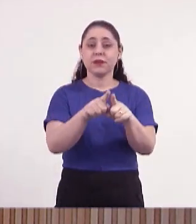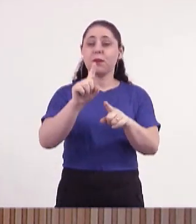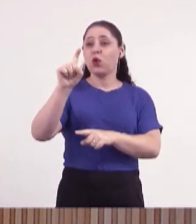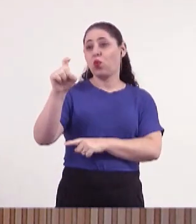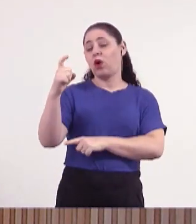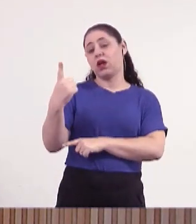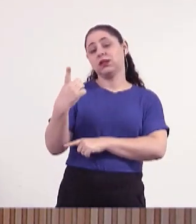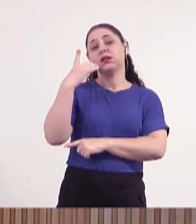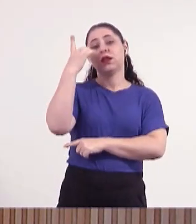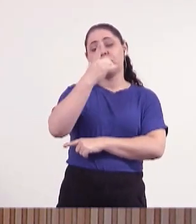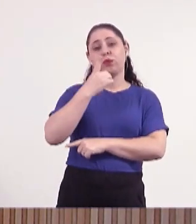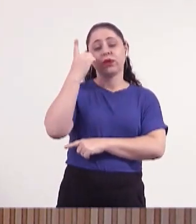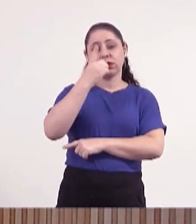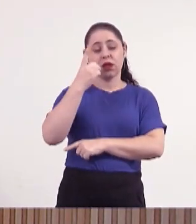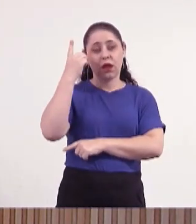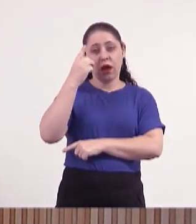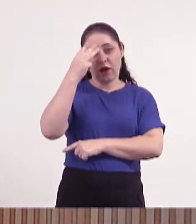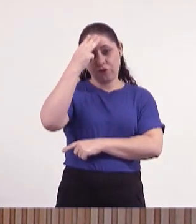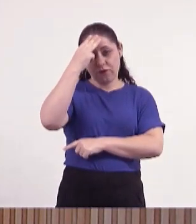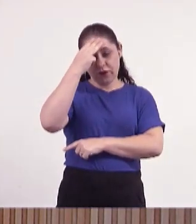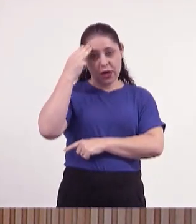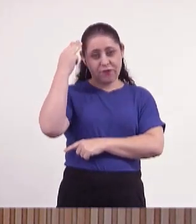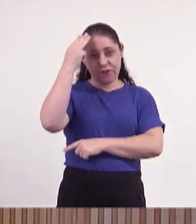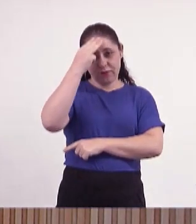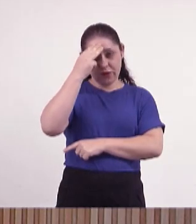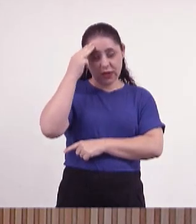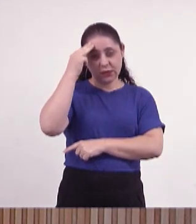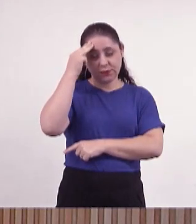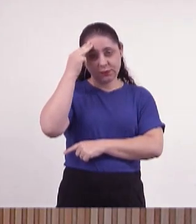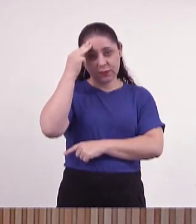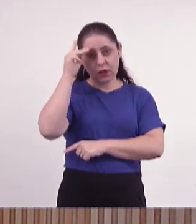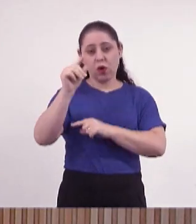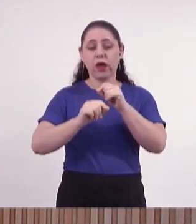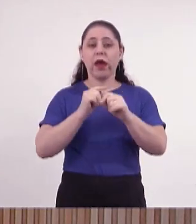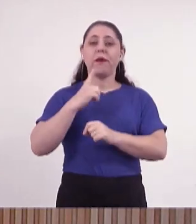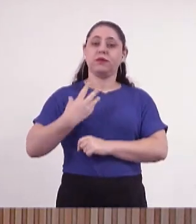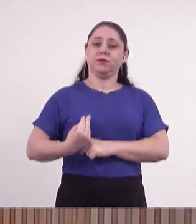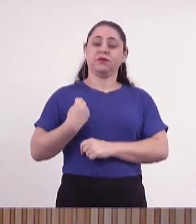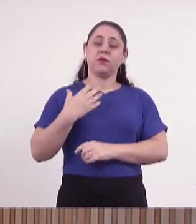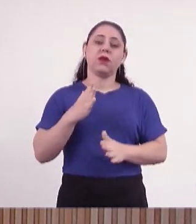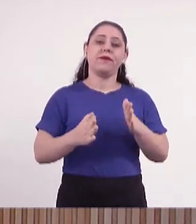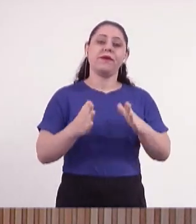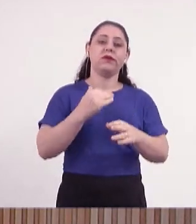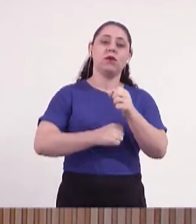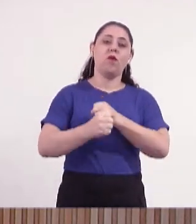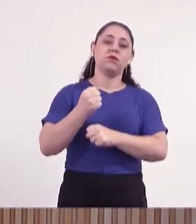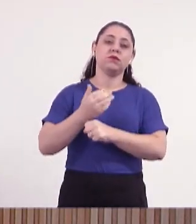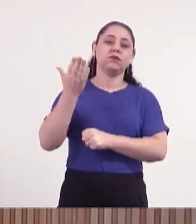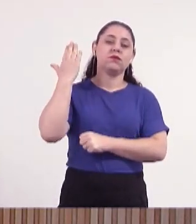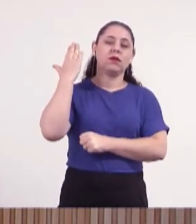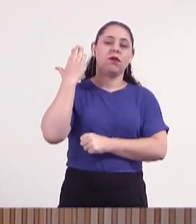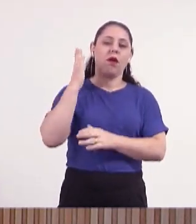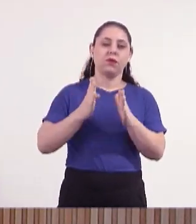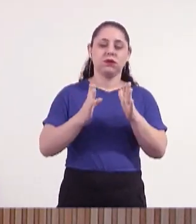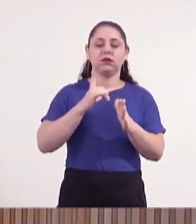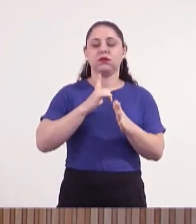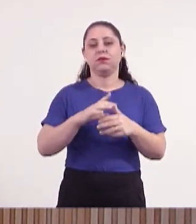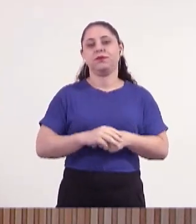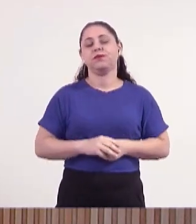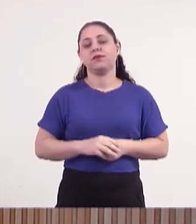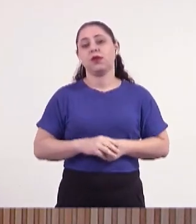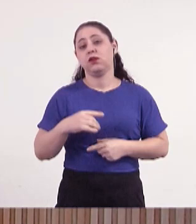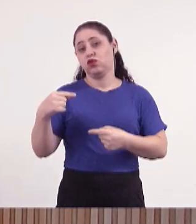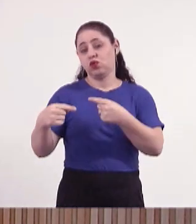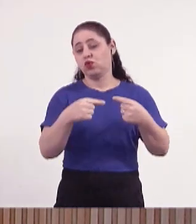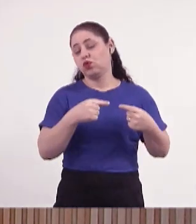do ex-deputado Evander Vendramini, que esteve presente aqui na Assembleia Legislativa na legislatura passada. Essa matéria hoje